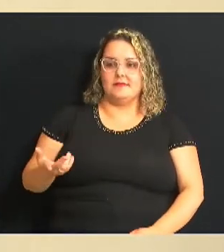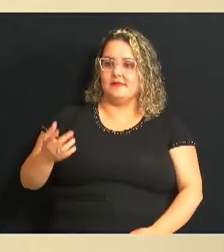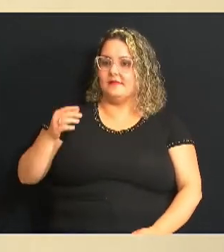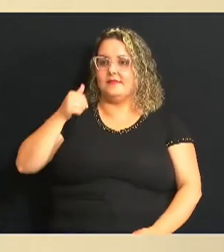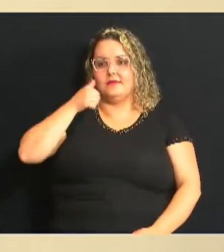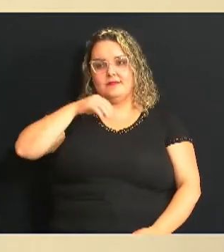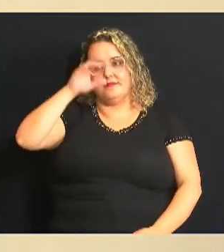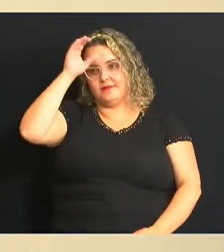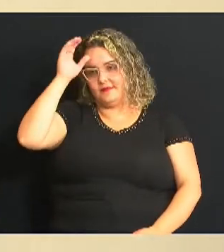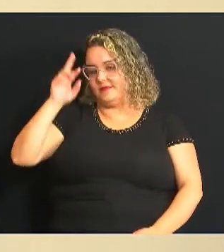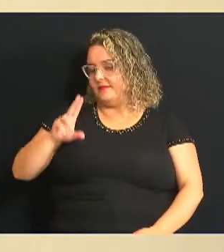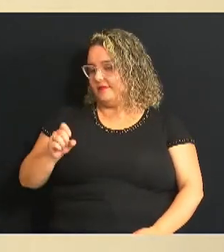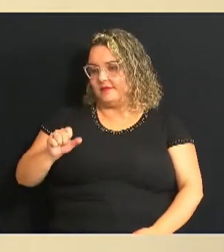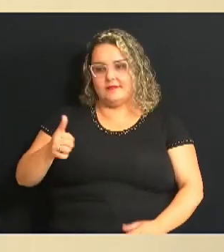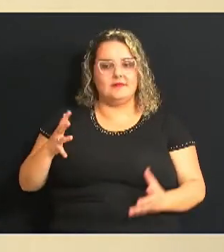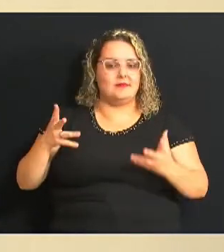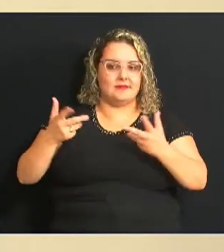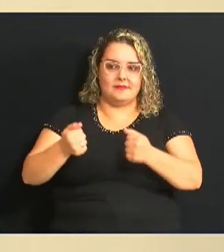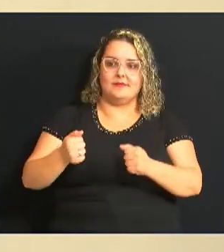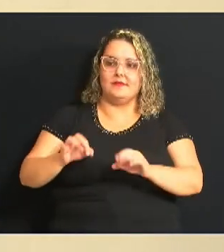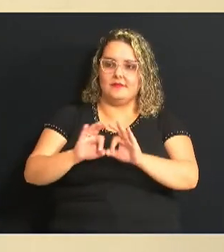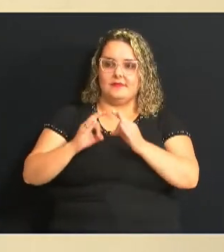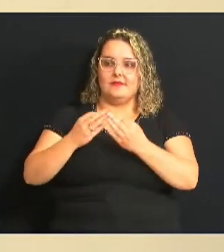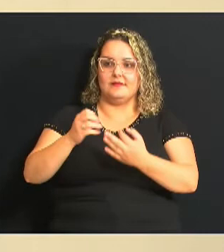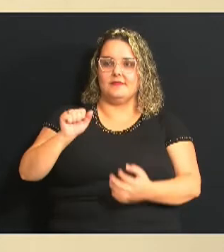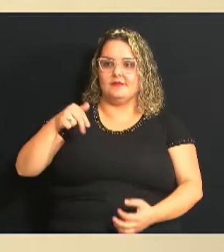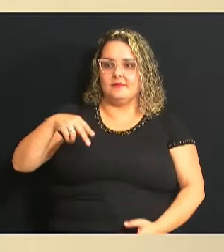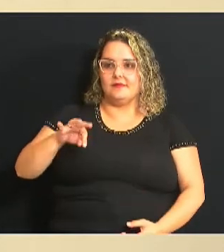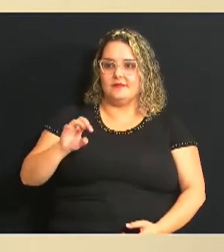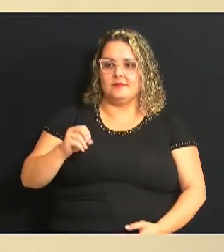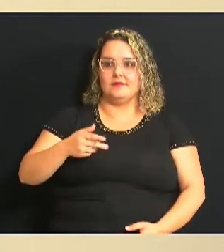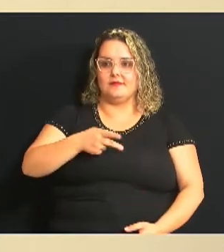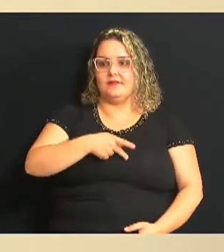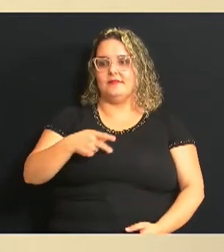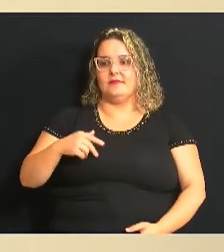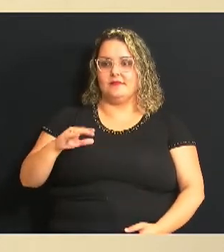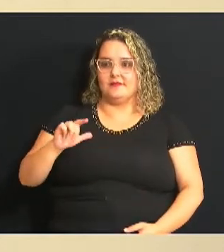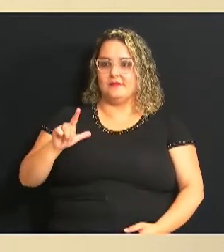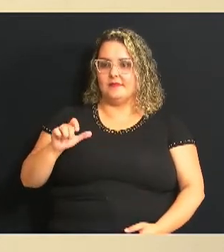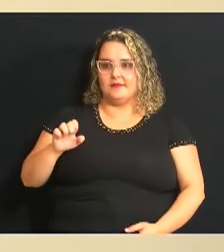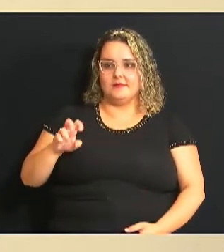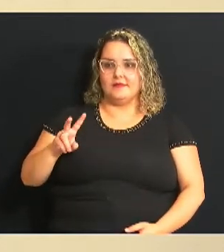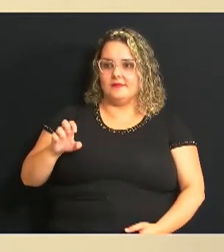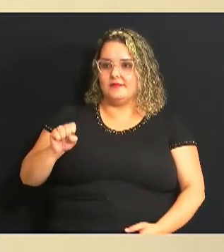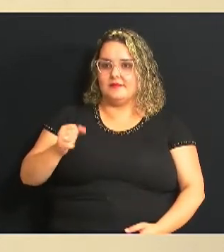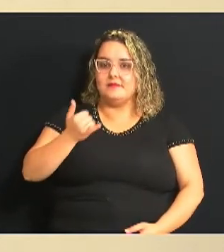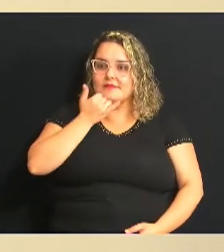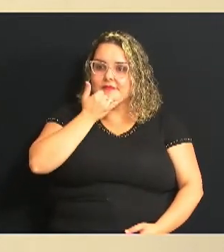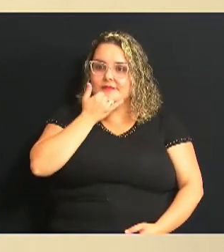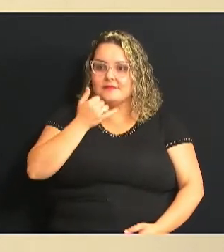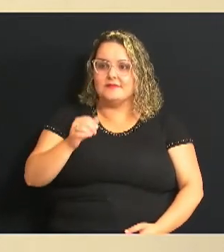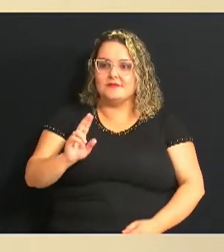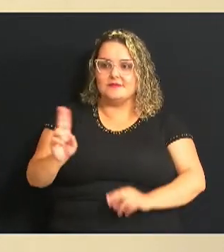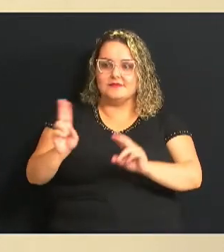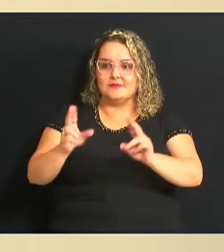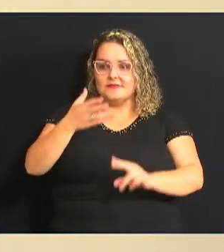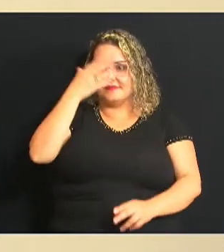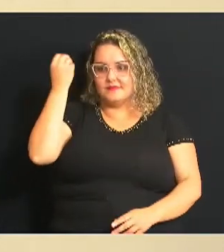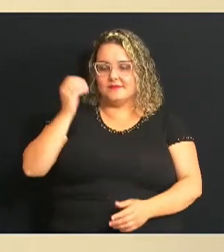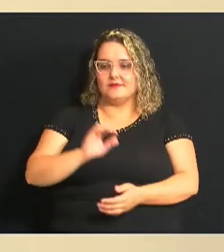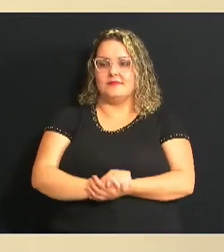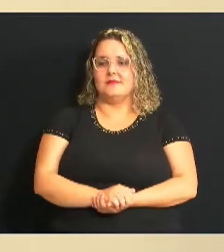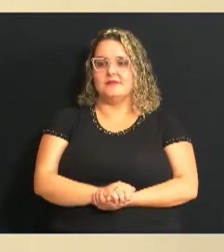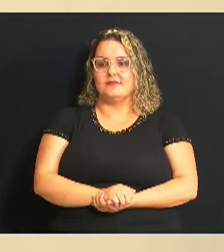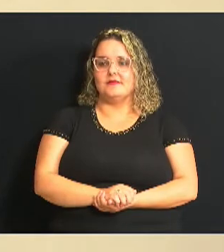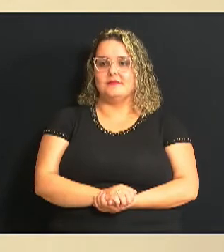ali, toda a família Santos, pastor Cleverson, enfim, me perdoe se eu me equivocar, me esquecer alguns